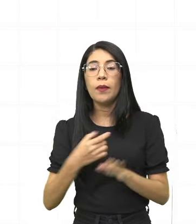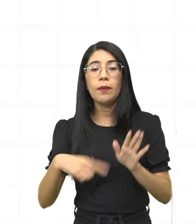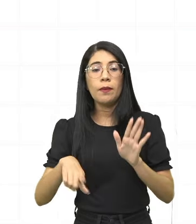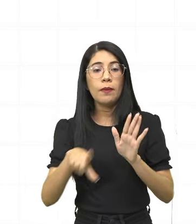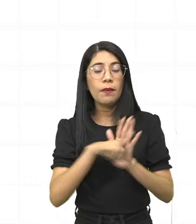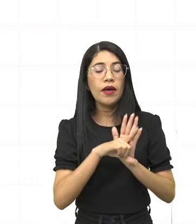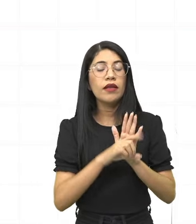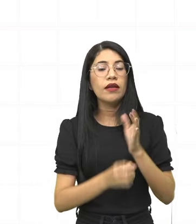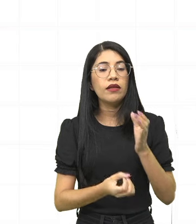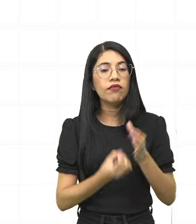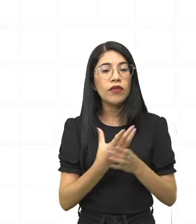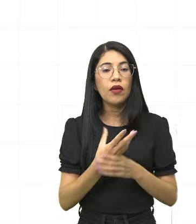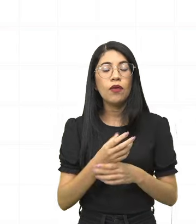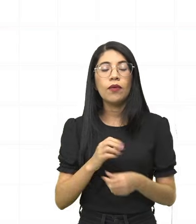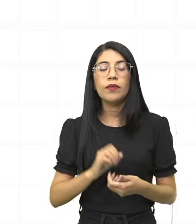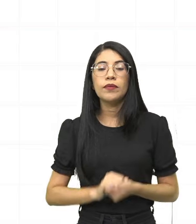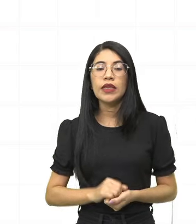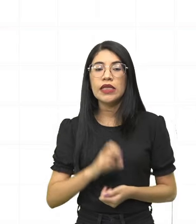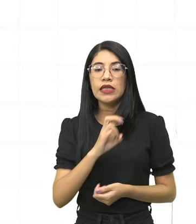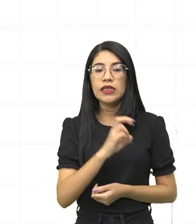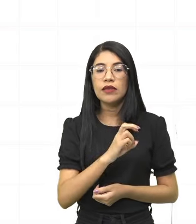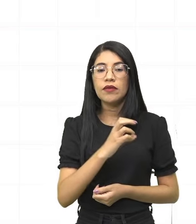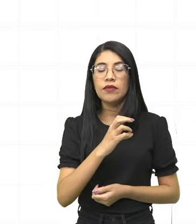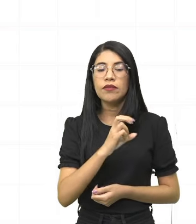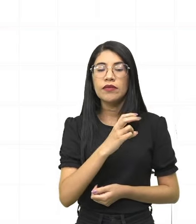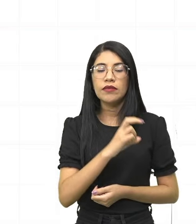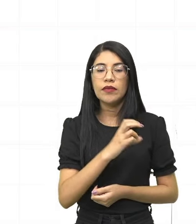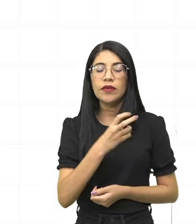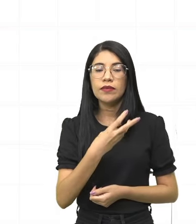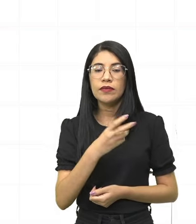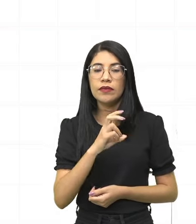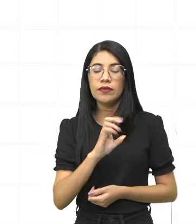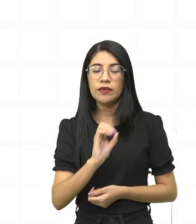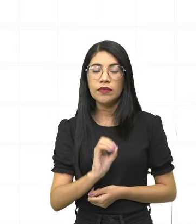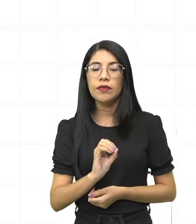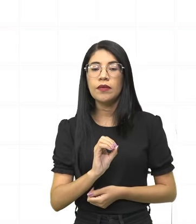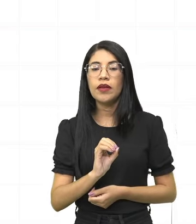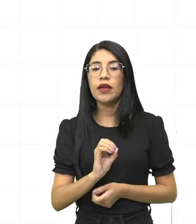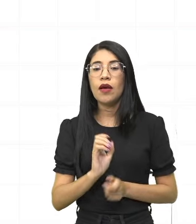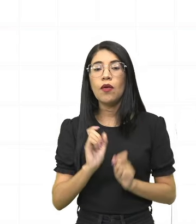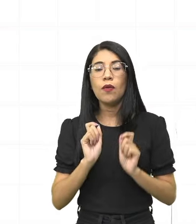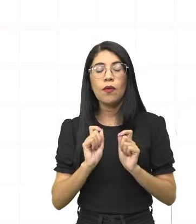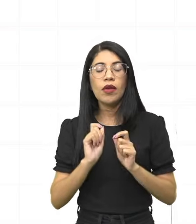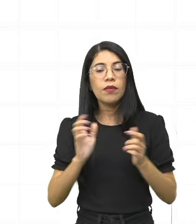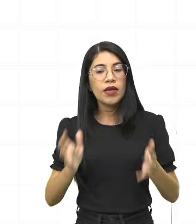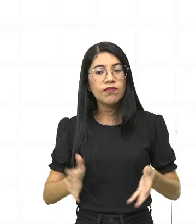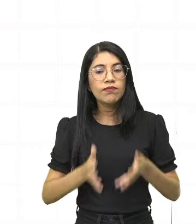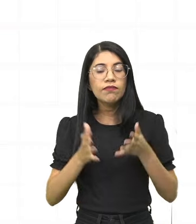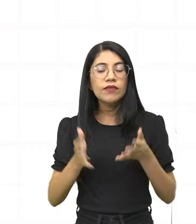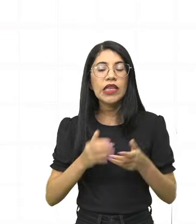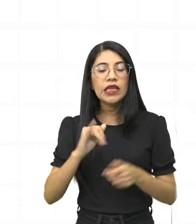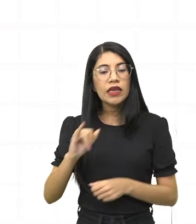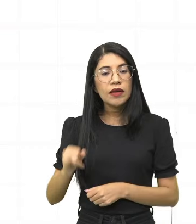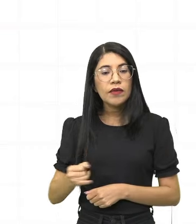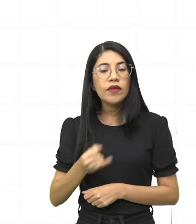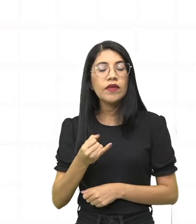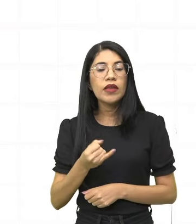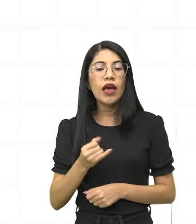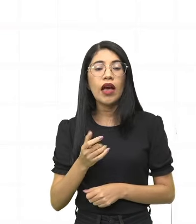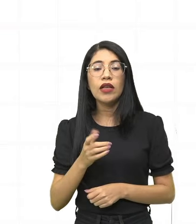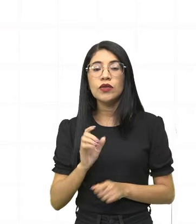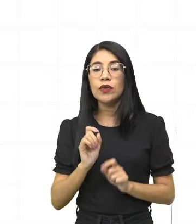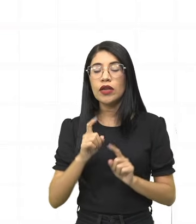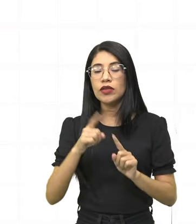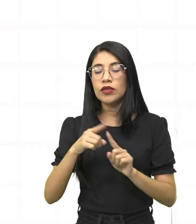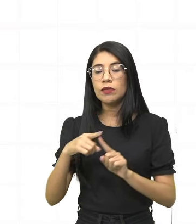sancionou aí a lei de número 5.350 para incentivar o aproveitamento de